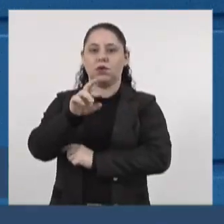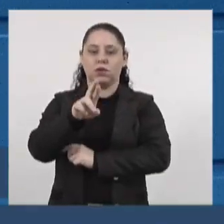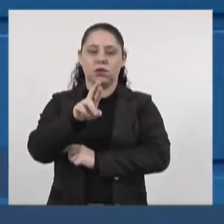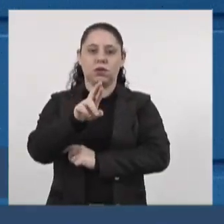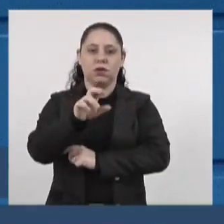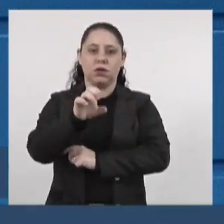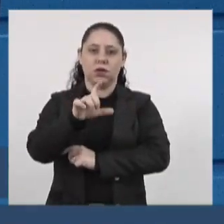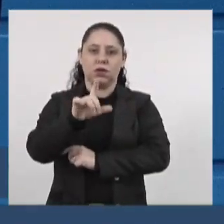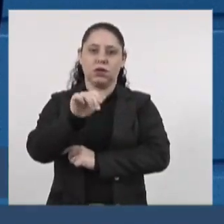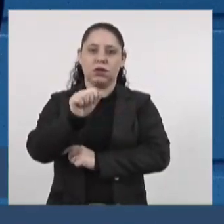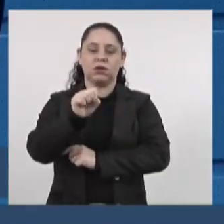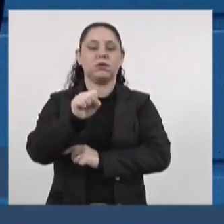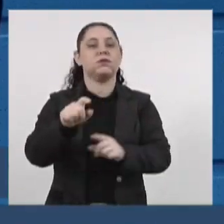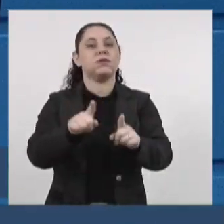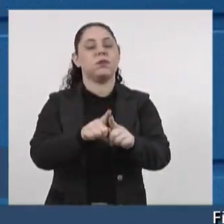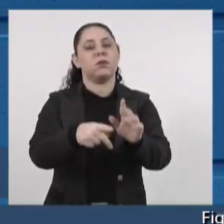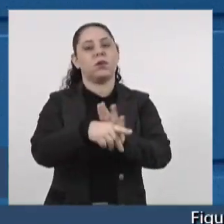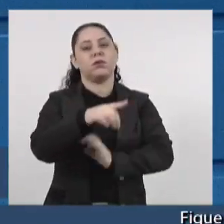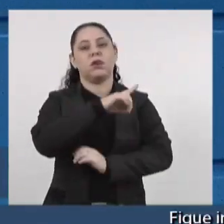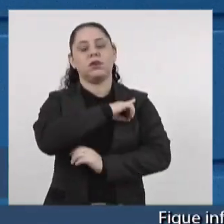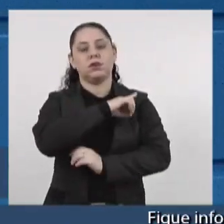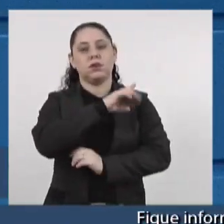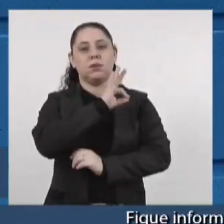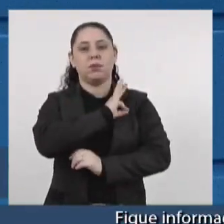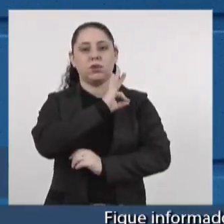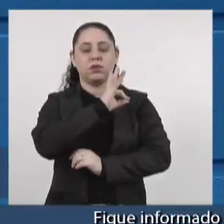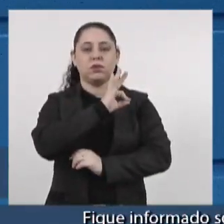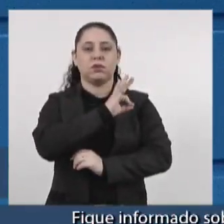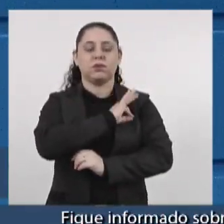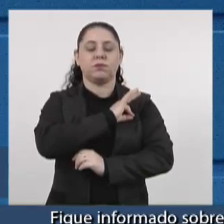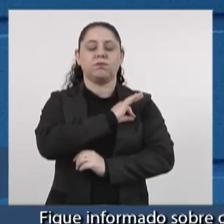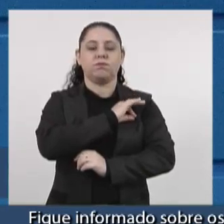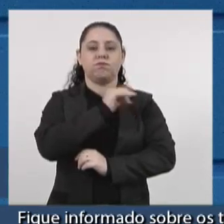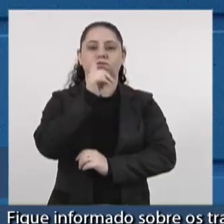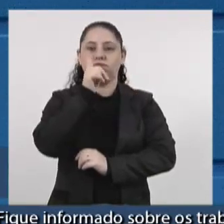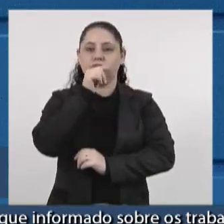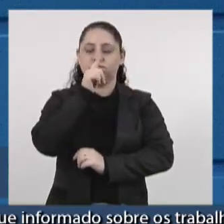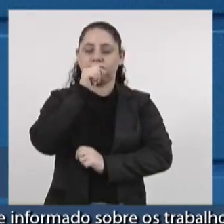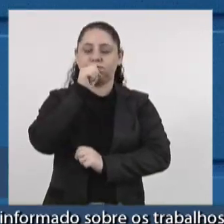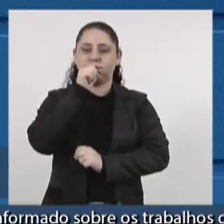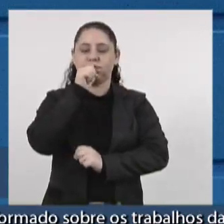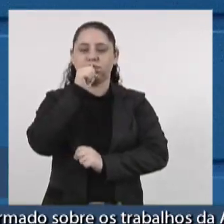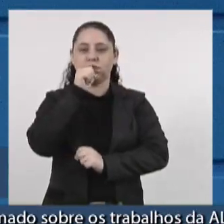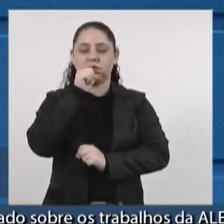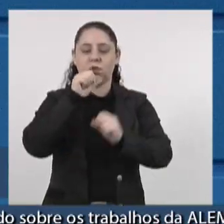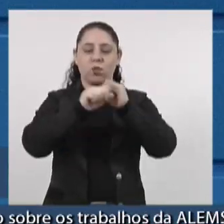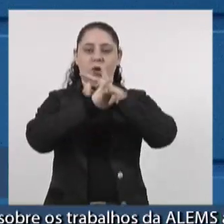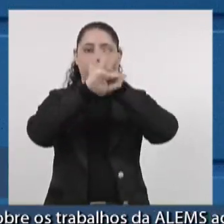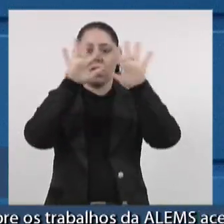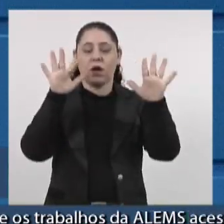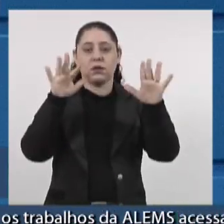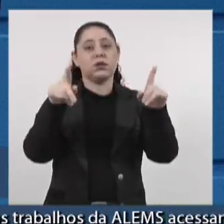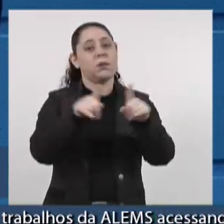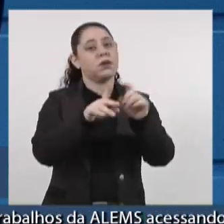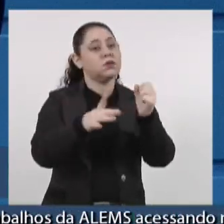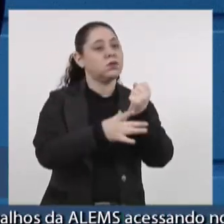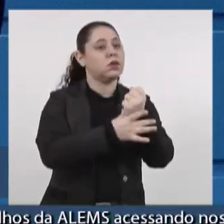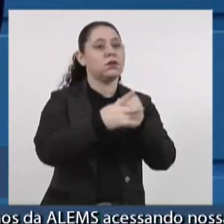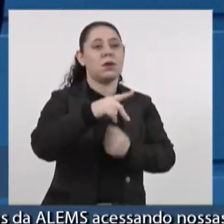Moreira, lotado na delegacia da Polícia de Águas Claras, e ao segurança, senhor Paulo